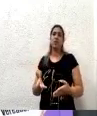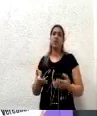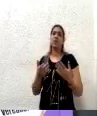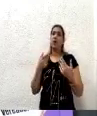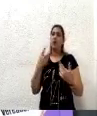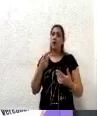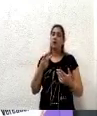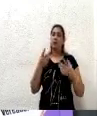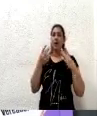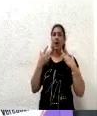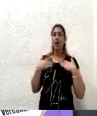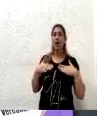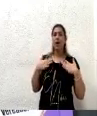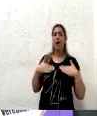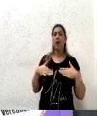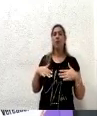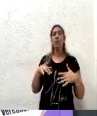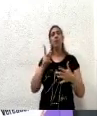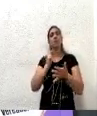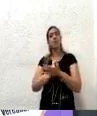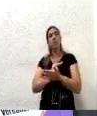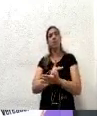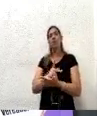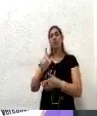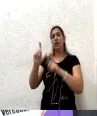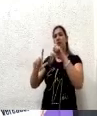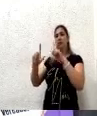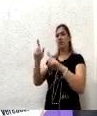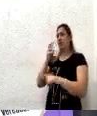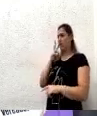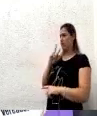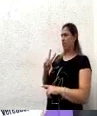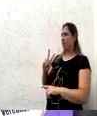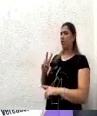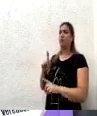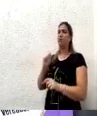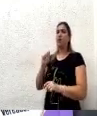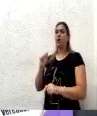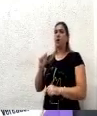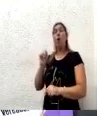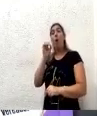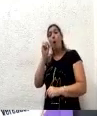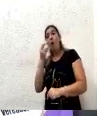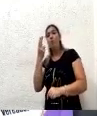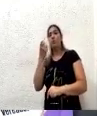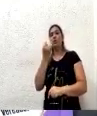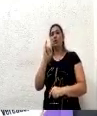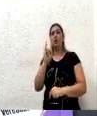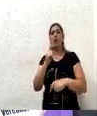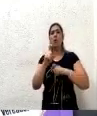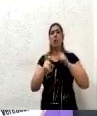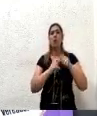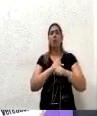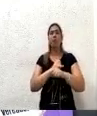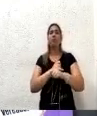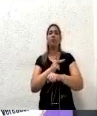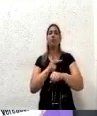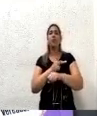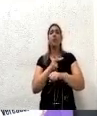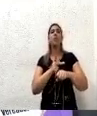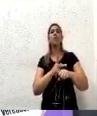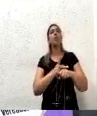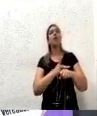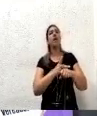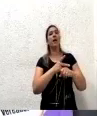as vezes que eu ouço na televisão, é claro, se a gente for procurar no Google, a gente encontra a resposta, mas